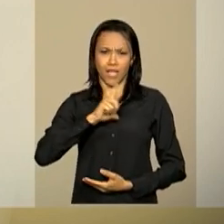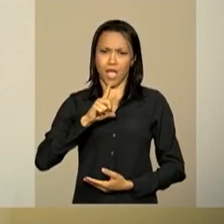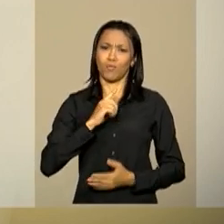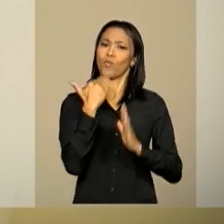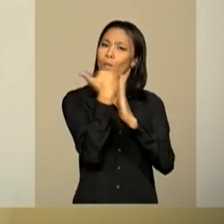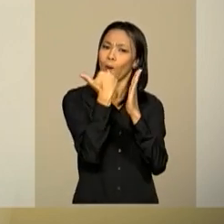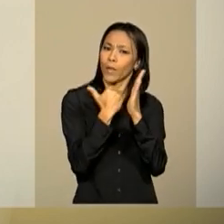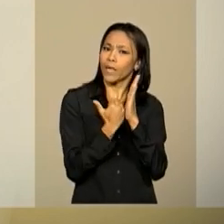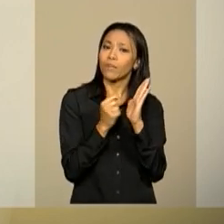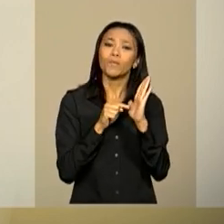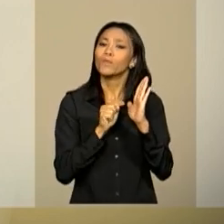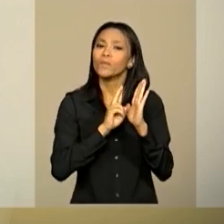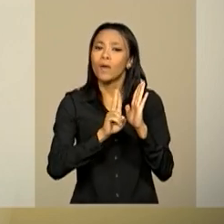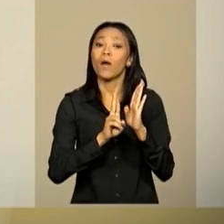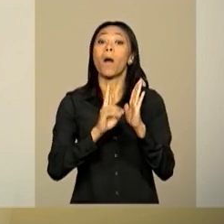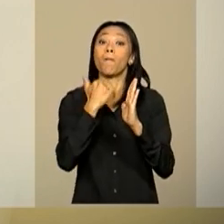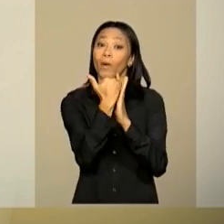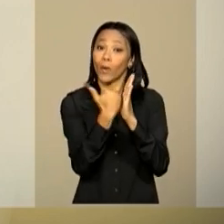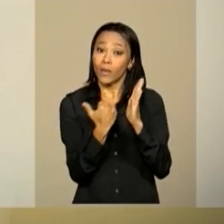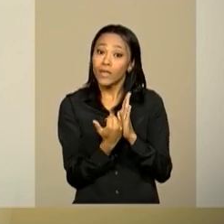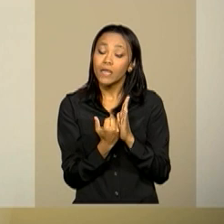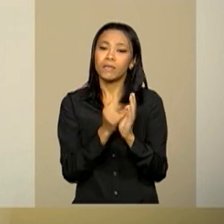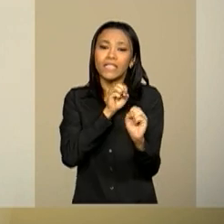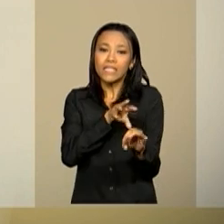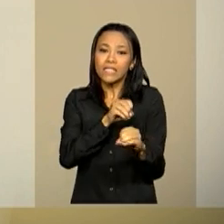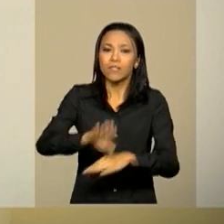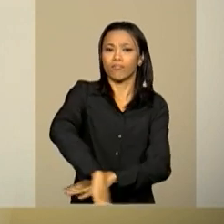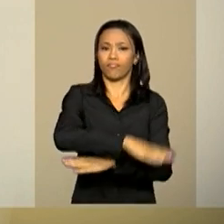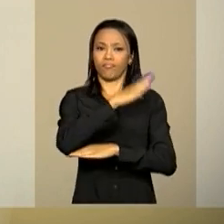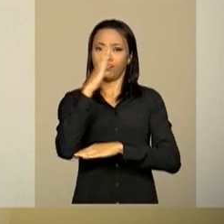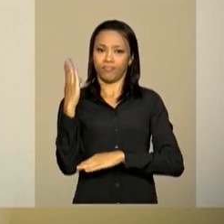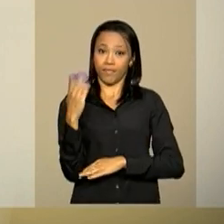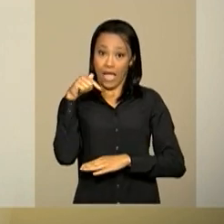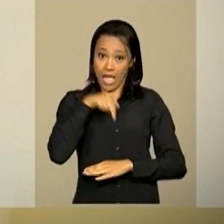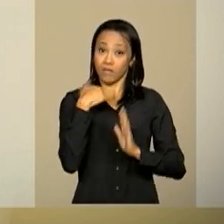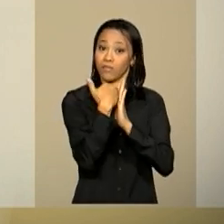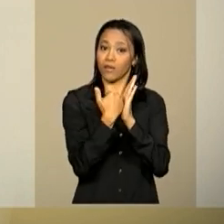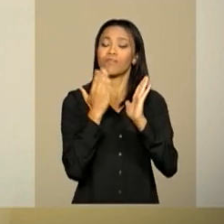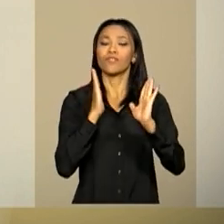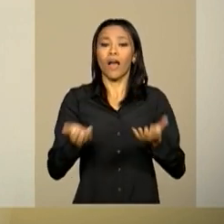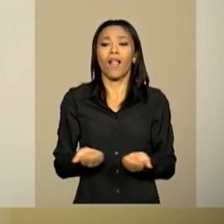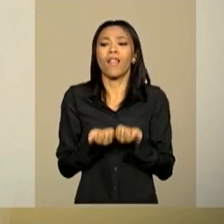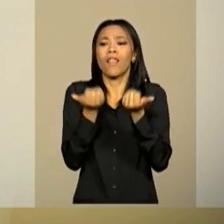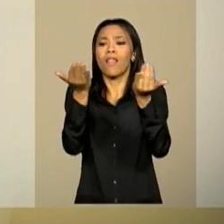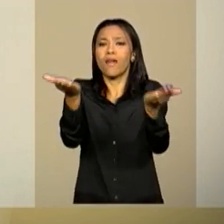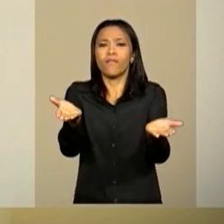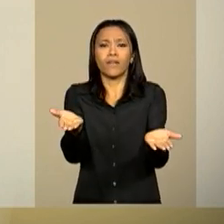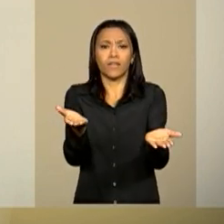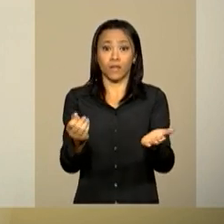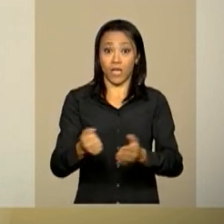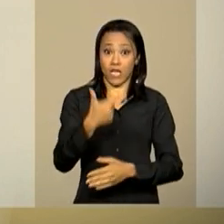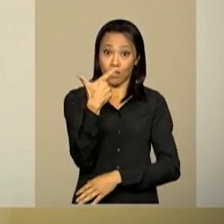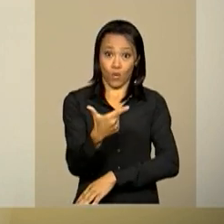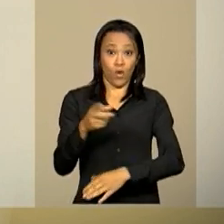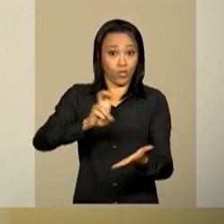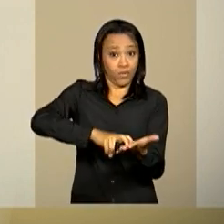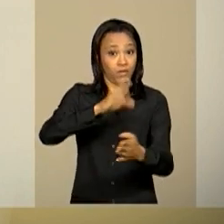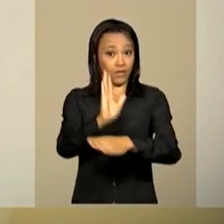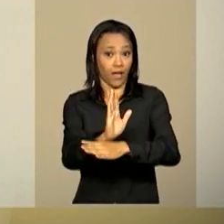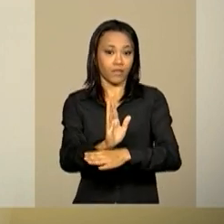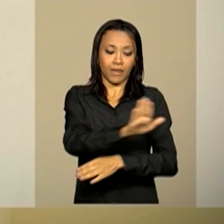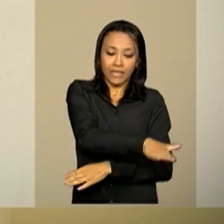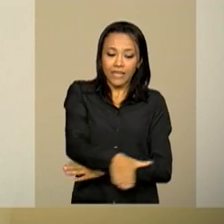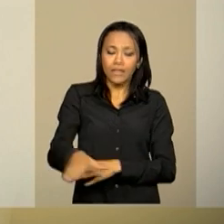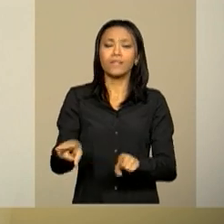programa chamado programa de ensino integral e com ele já estamos levando educação em dois turnos para